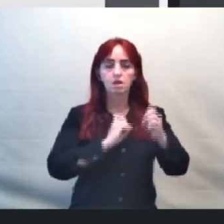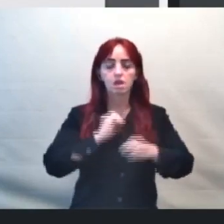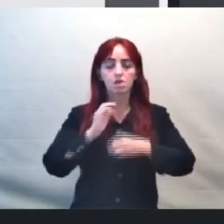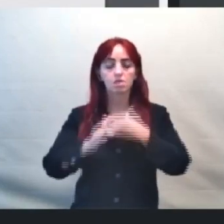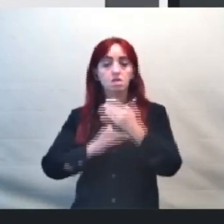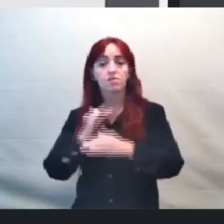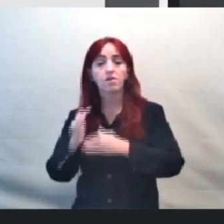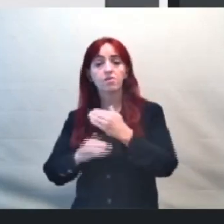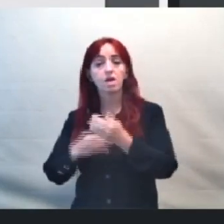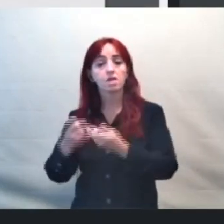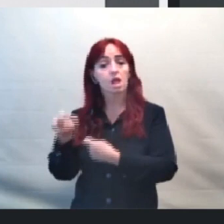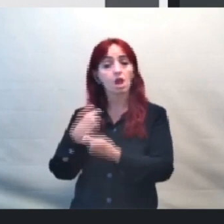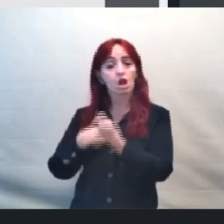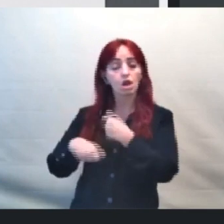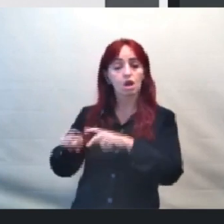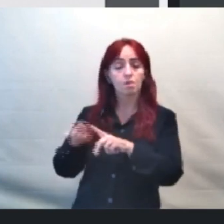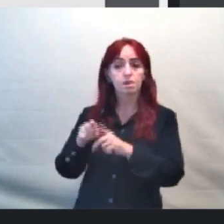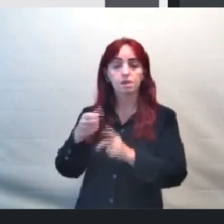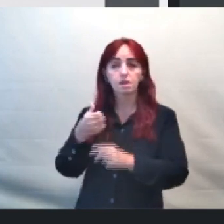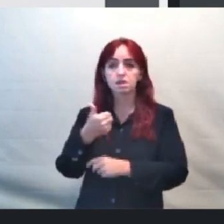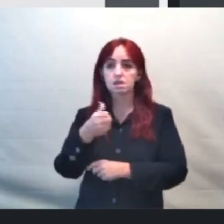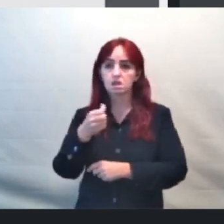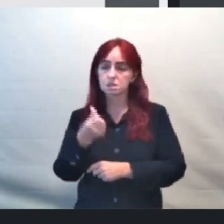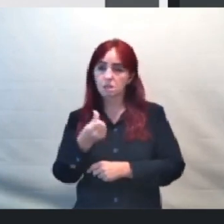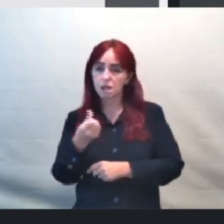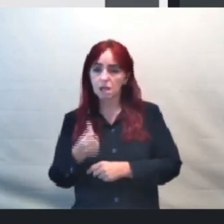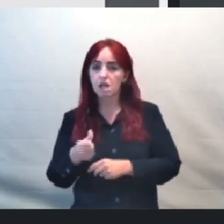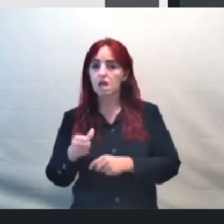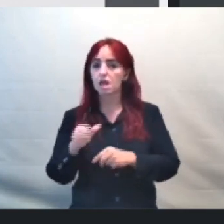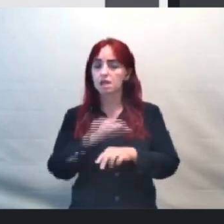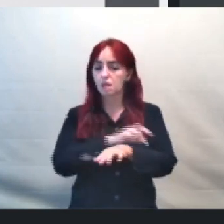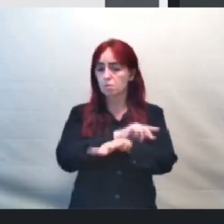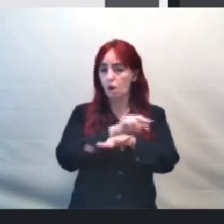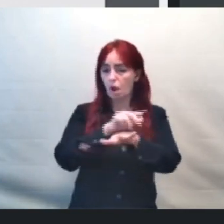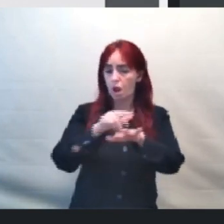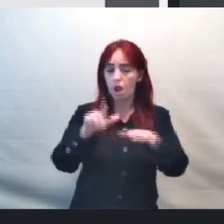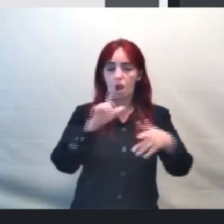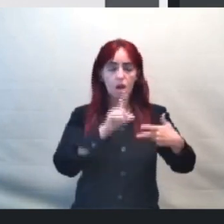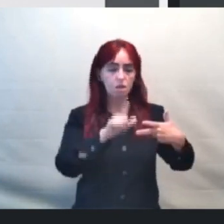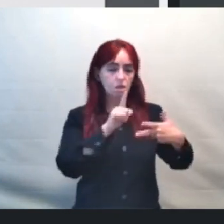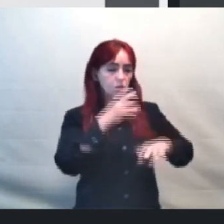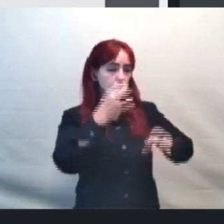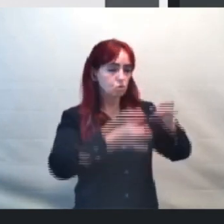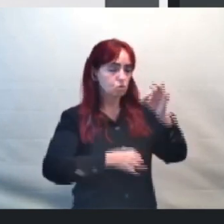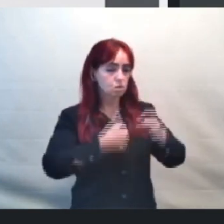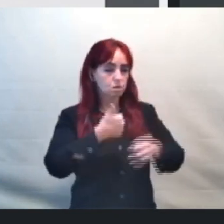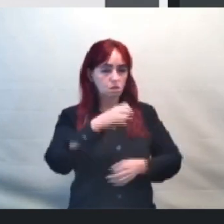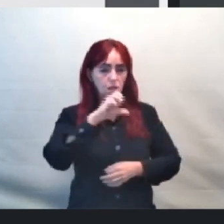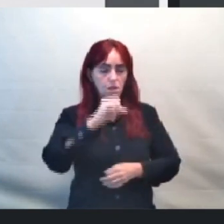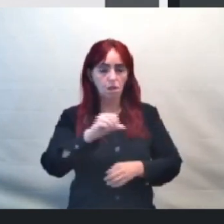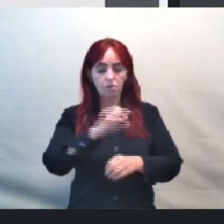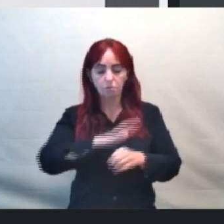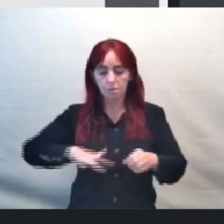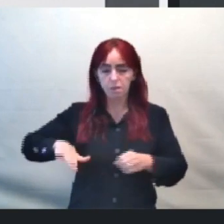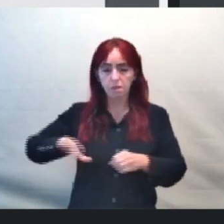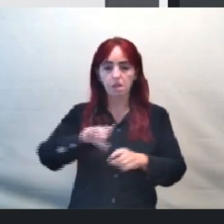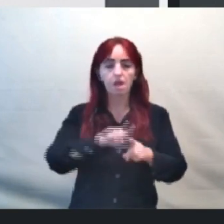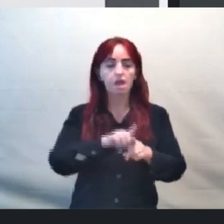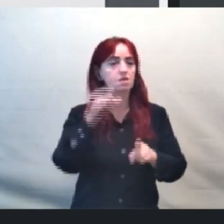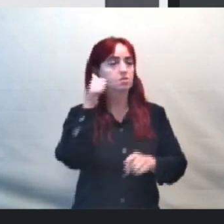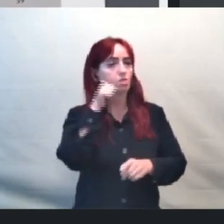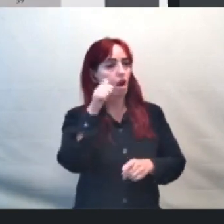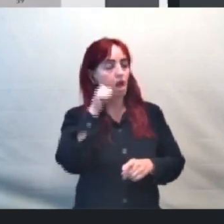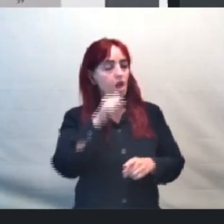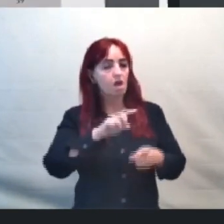humanos, 16. Educação, 16. Legislação e justiça, 19. Meio ambiente, 16. Mulheres, 16. Orçamento e